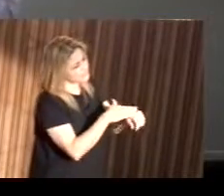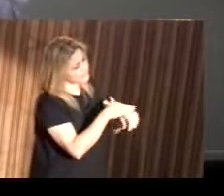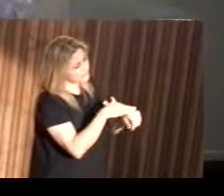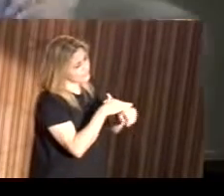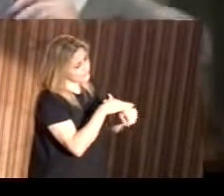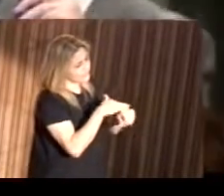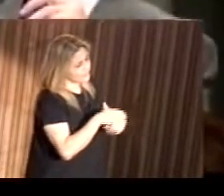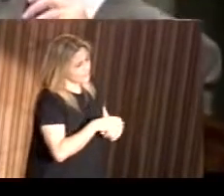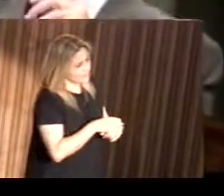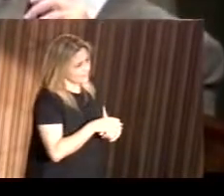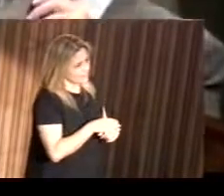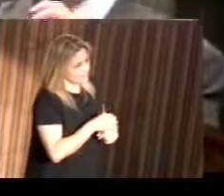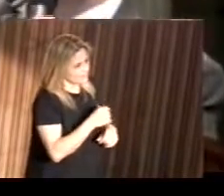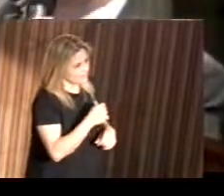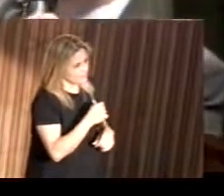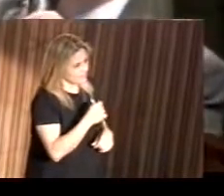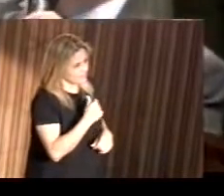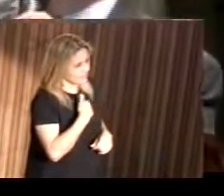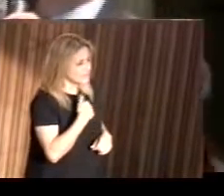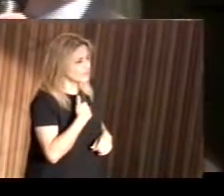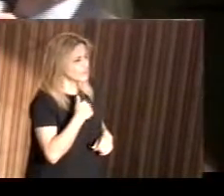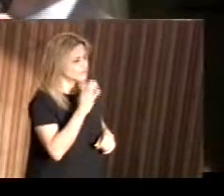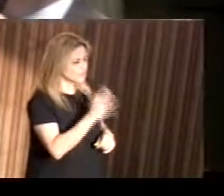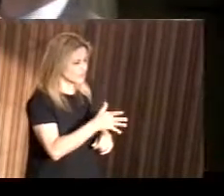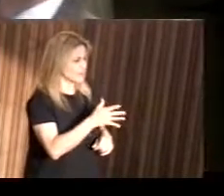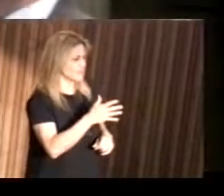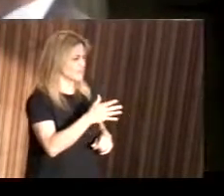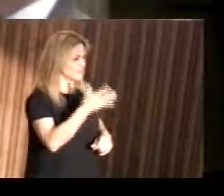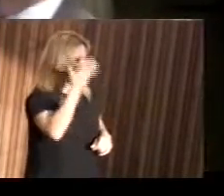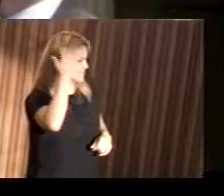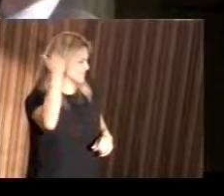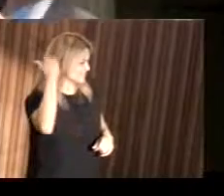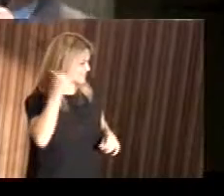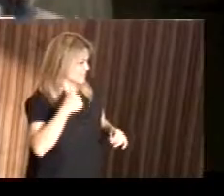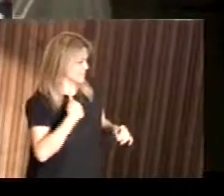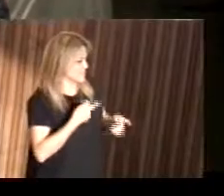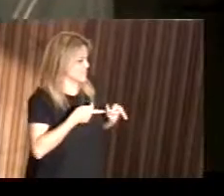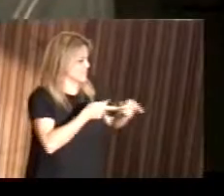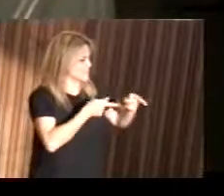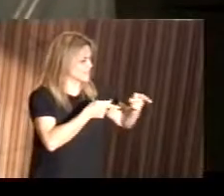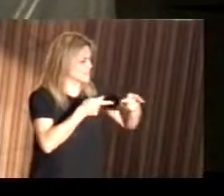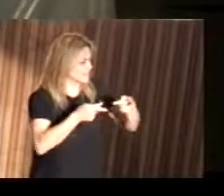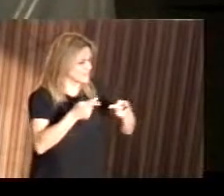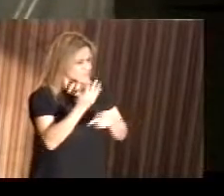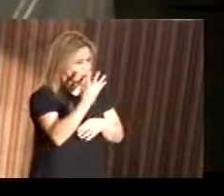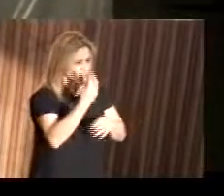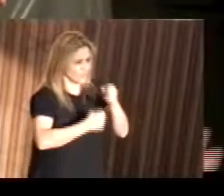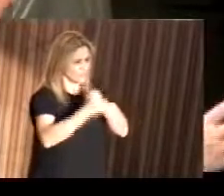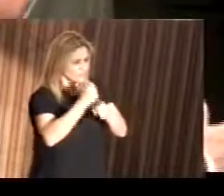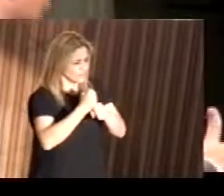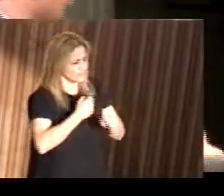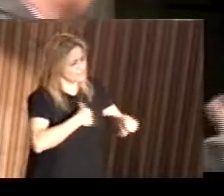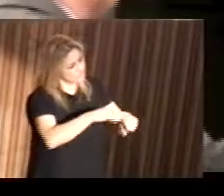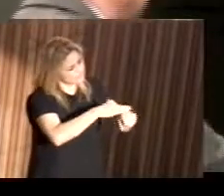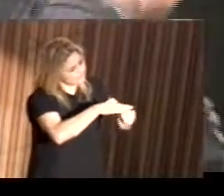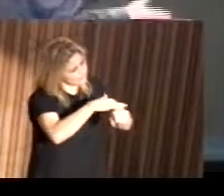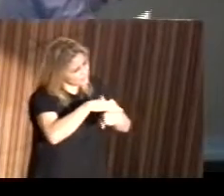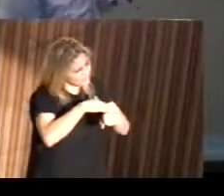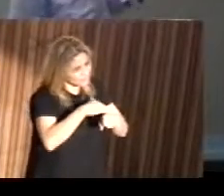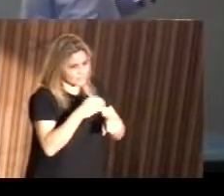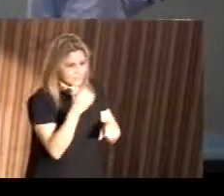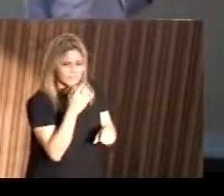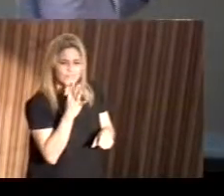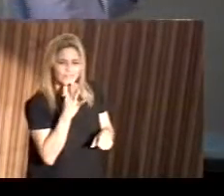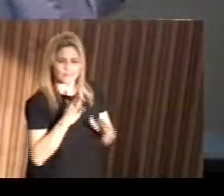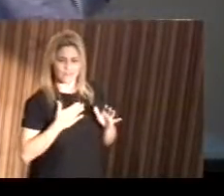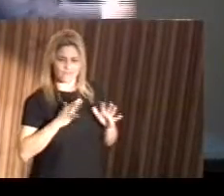assim, né? Que quando foi visitar parentes distantes, tinha 3 ou 4 anos, começou a dar aula. A família toda italiana,